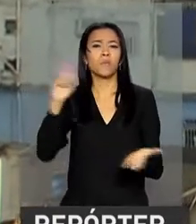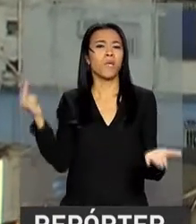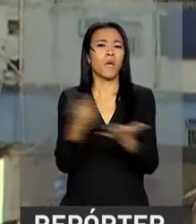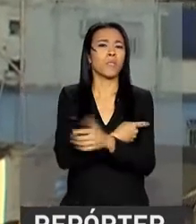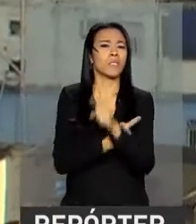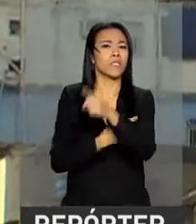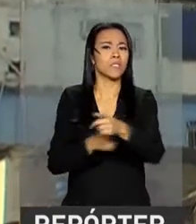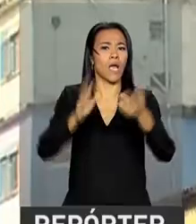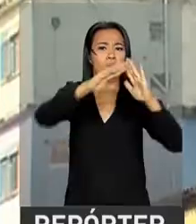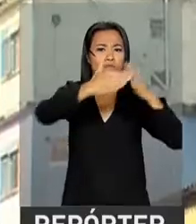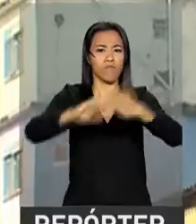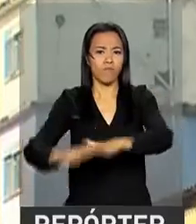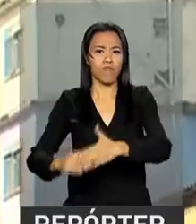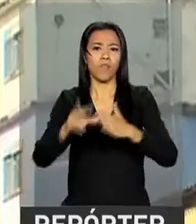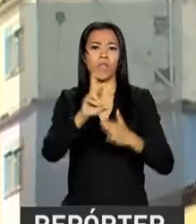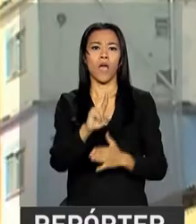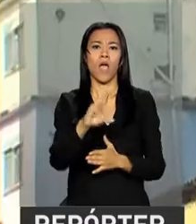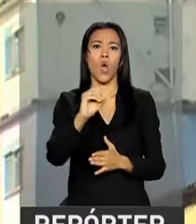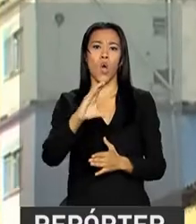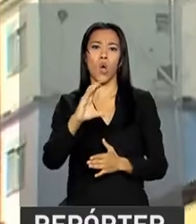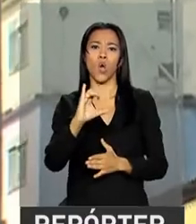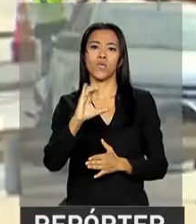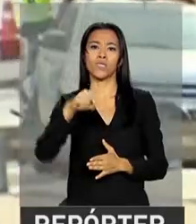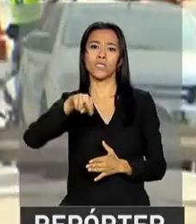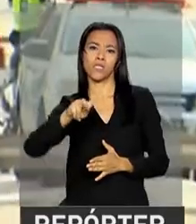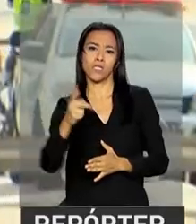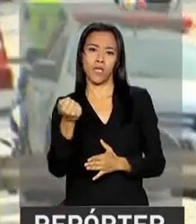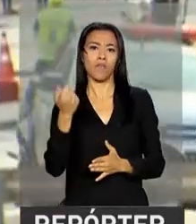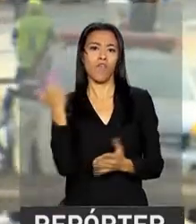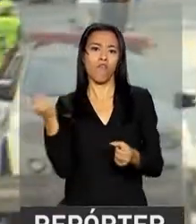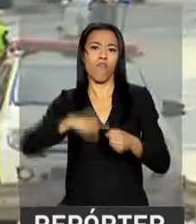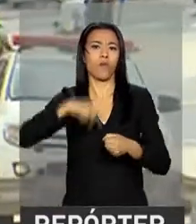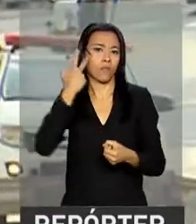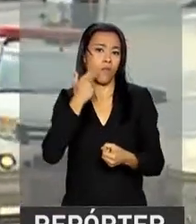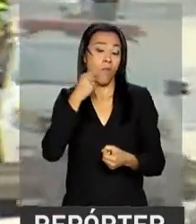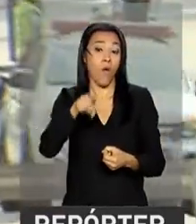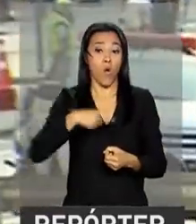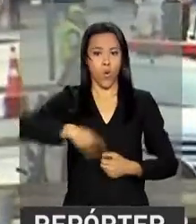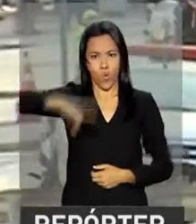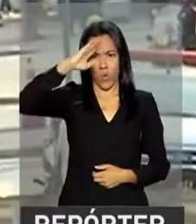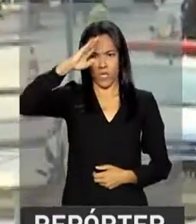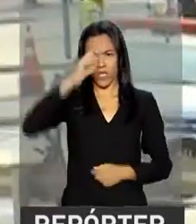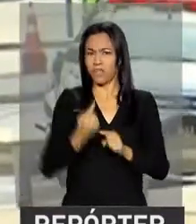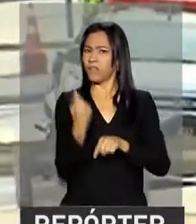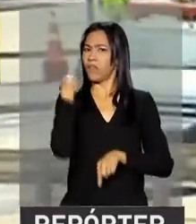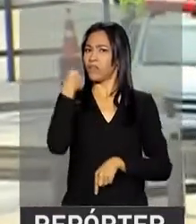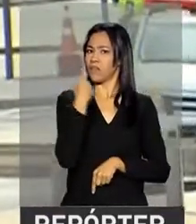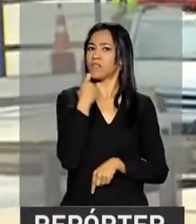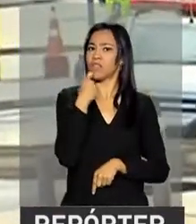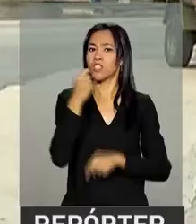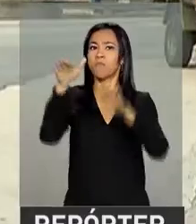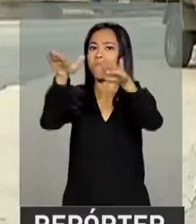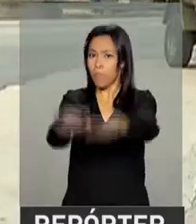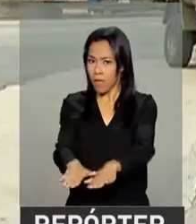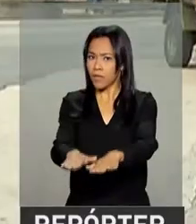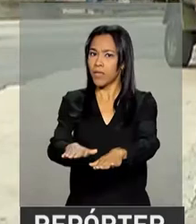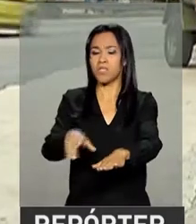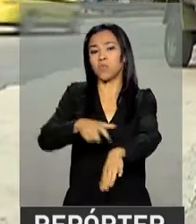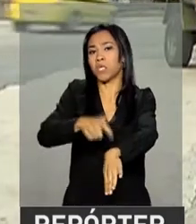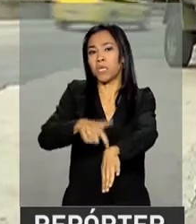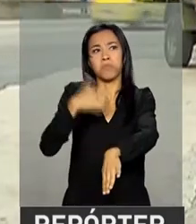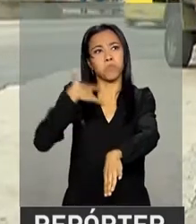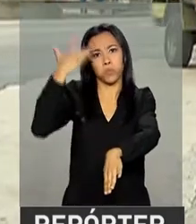da rocinha começa a voltar ao controle o exército está na favela desde a última sexta feira e permanecerá por tempo